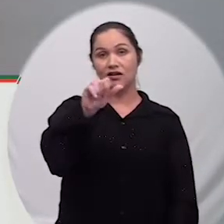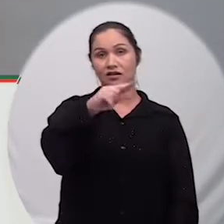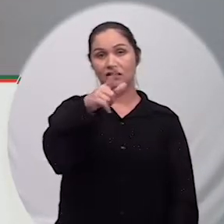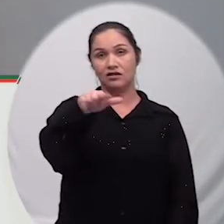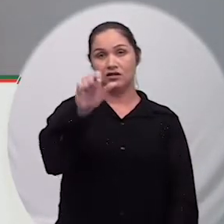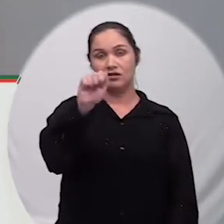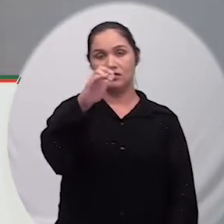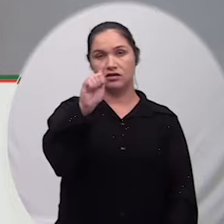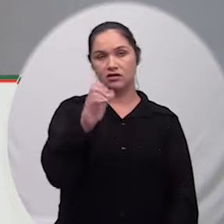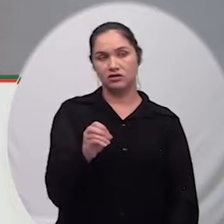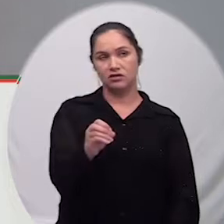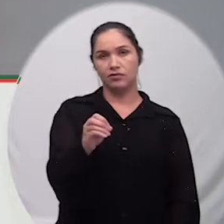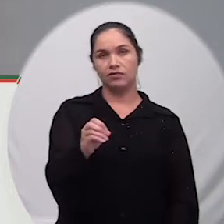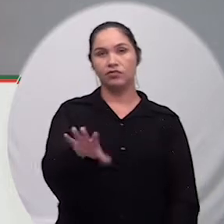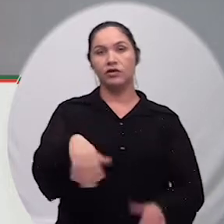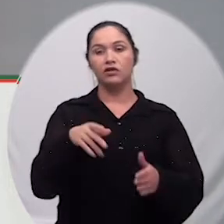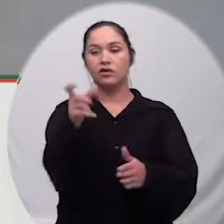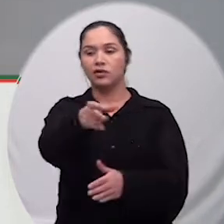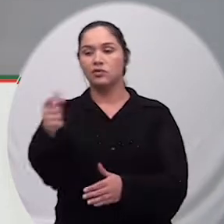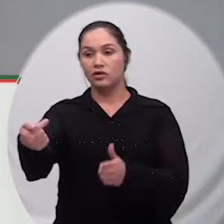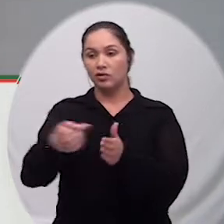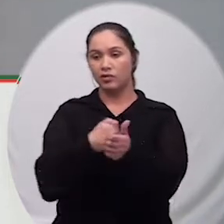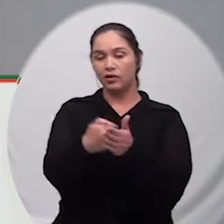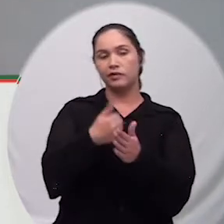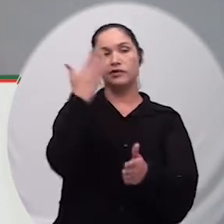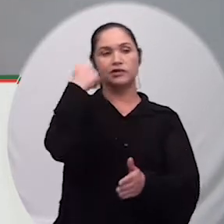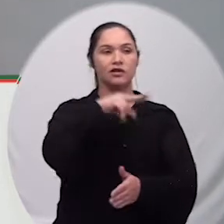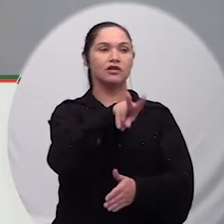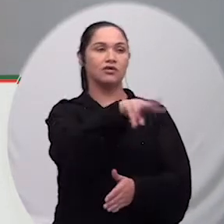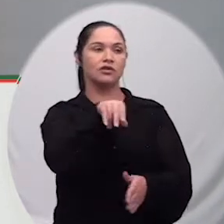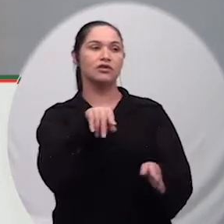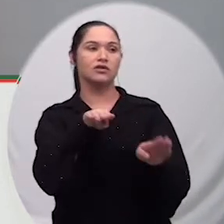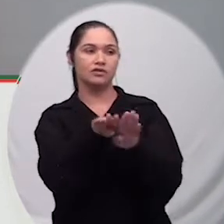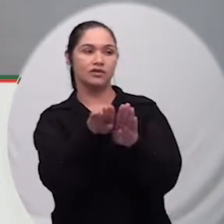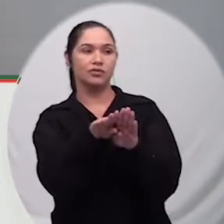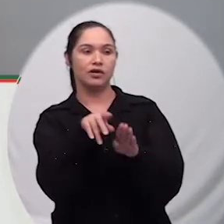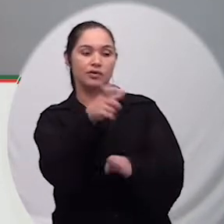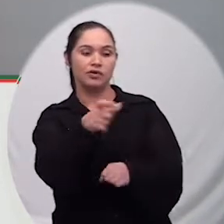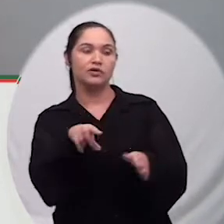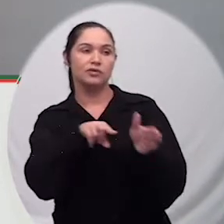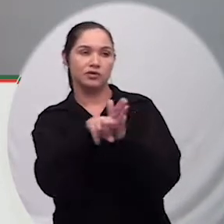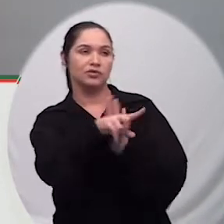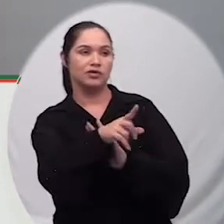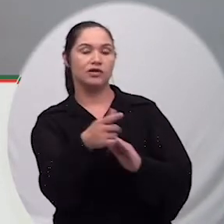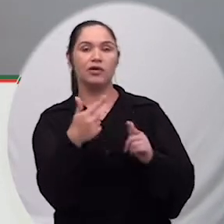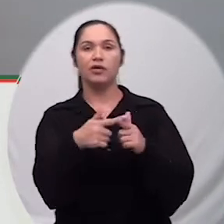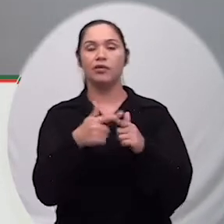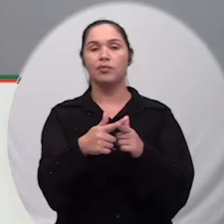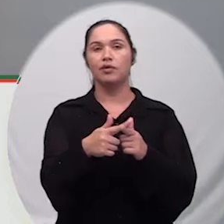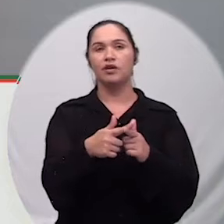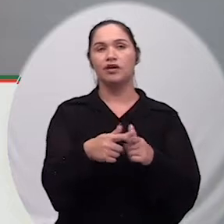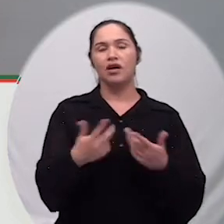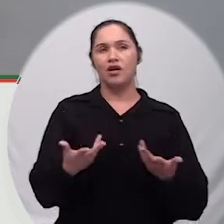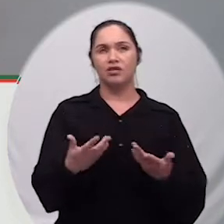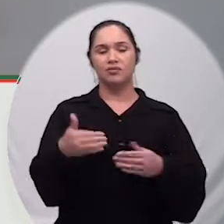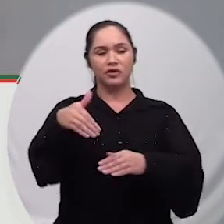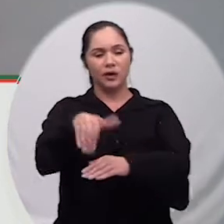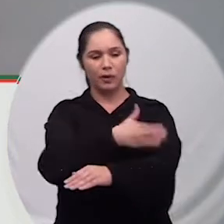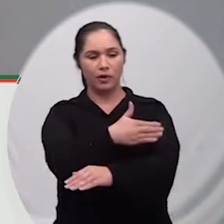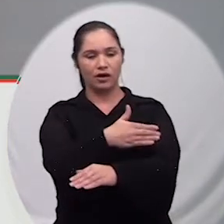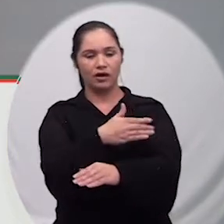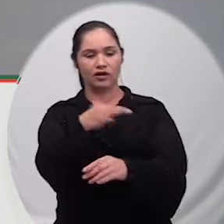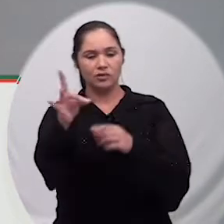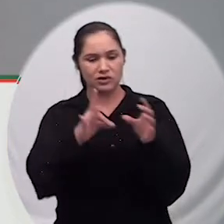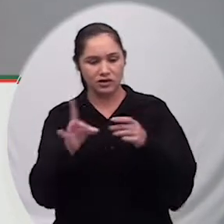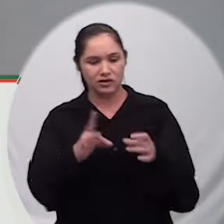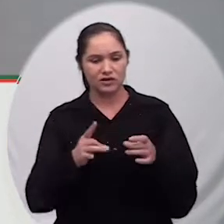certeza vocês também, por que não, dos padrões, que se não tem padrão de faixa e pintura em geral no município, aí me cabe, logicamente,